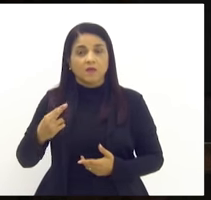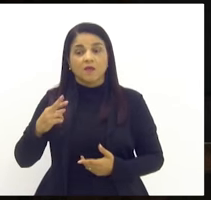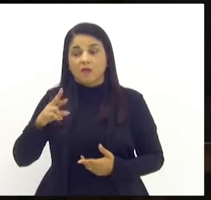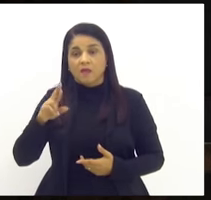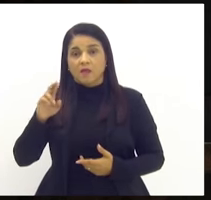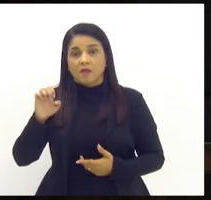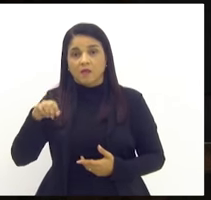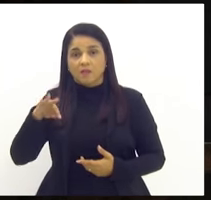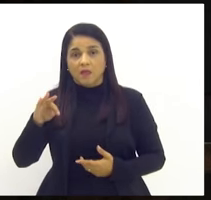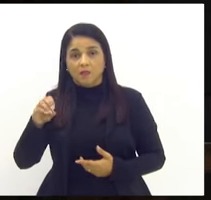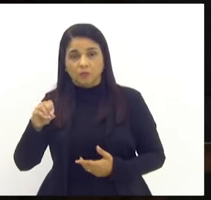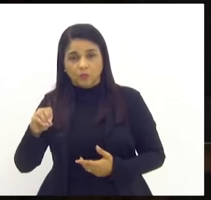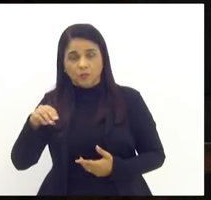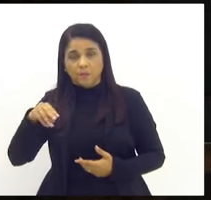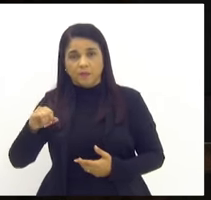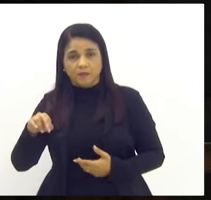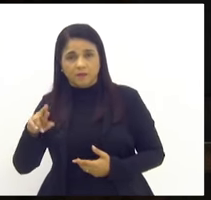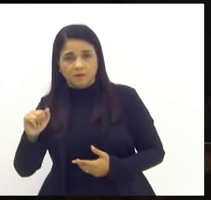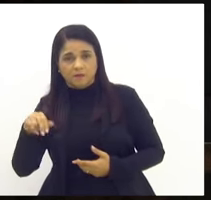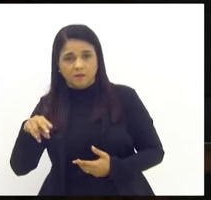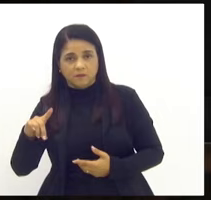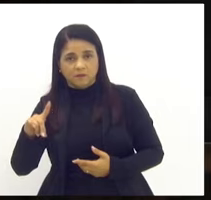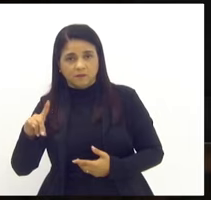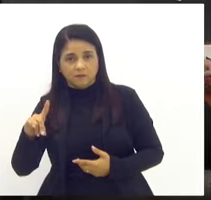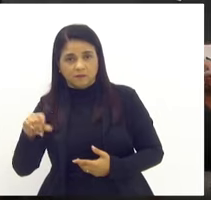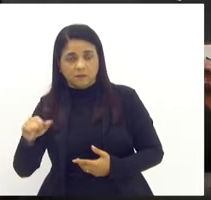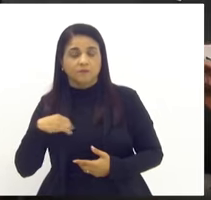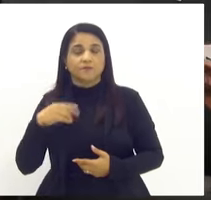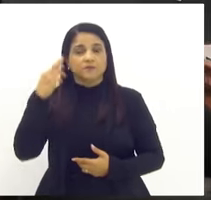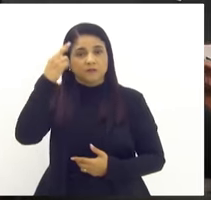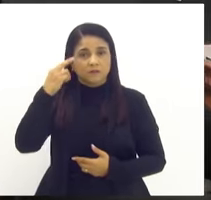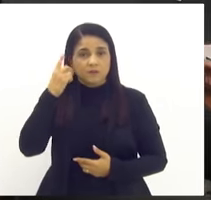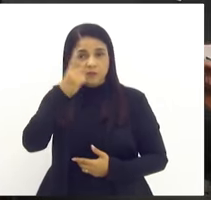Miranda deputado Jorge Felipe